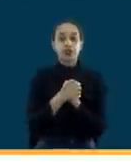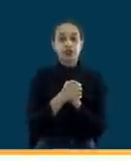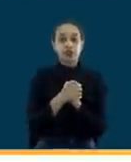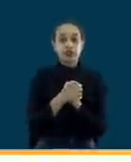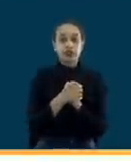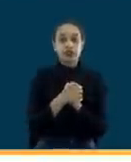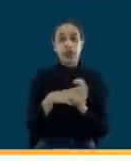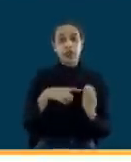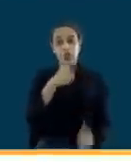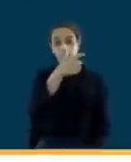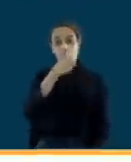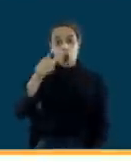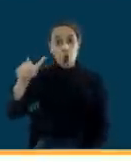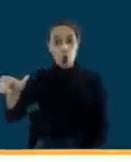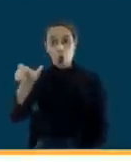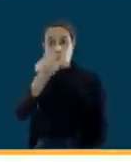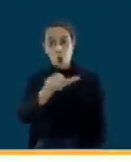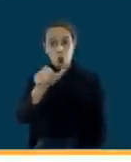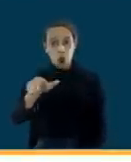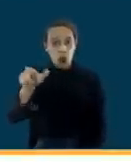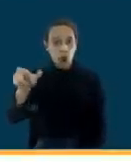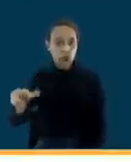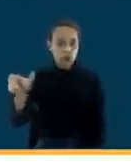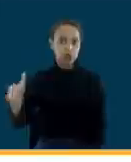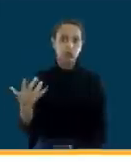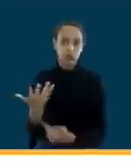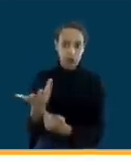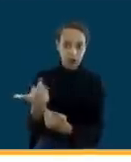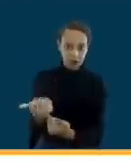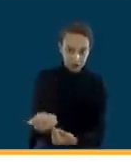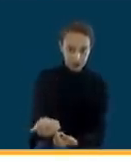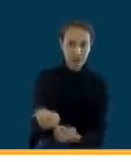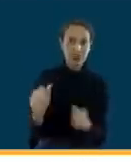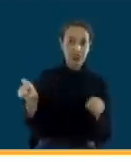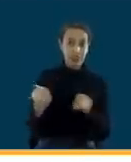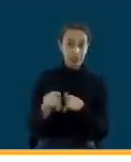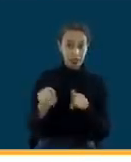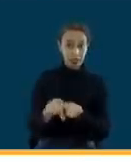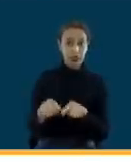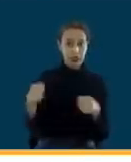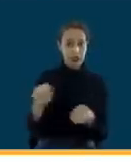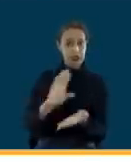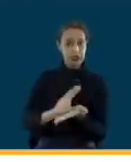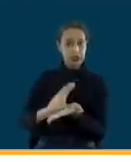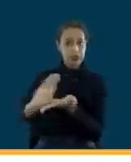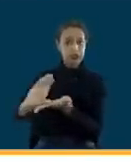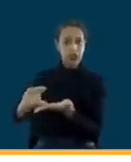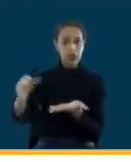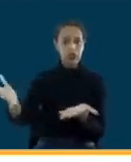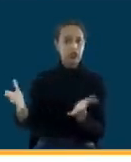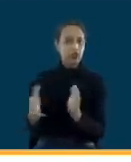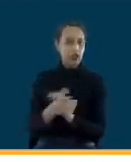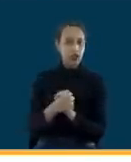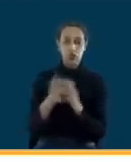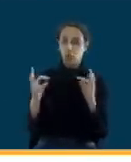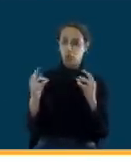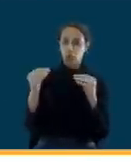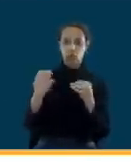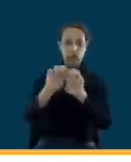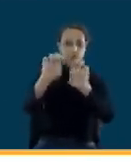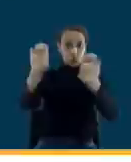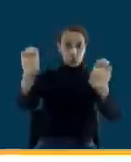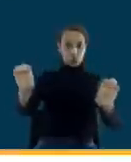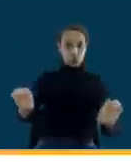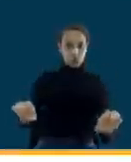objetos desse cuidado e dessa atenção. Mas toda a infraestrutura que está por trás de tudo isso